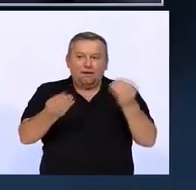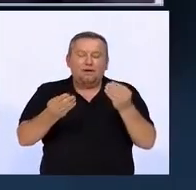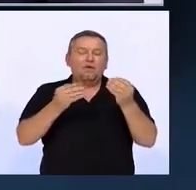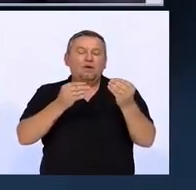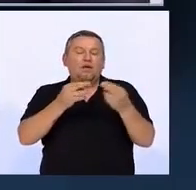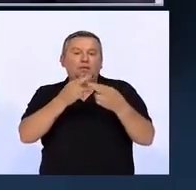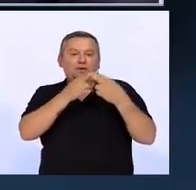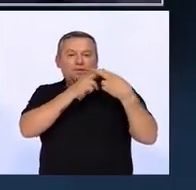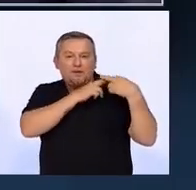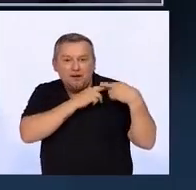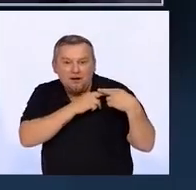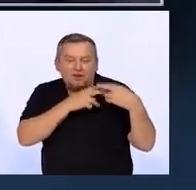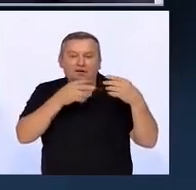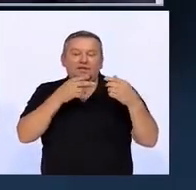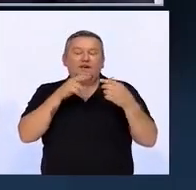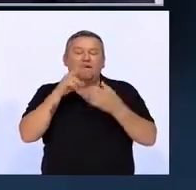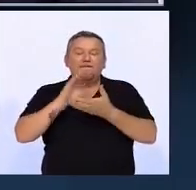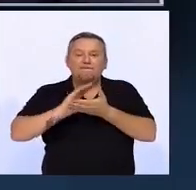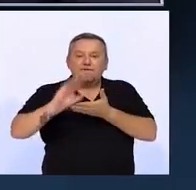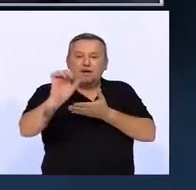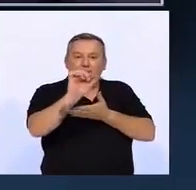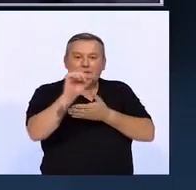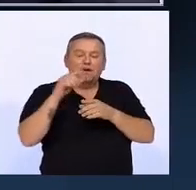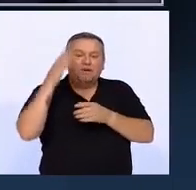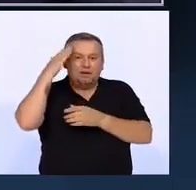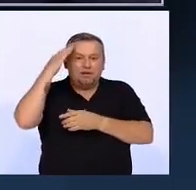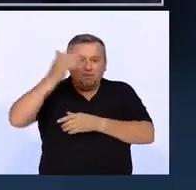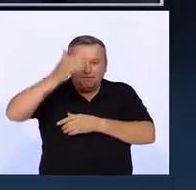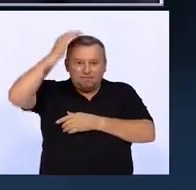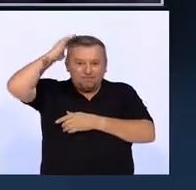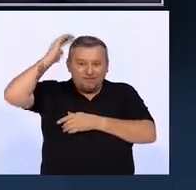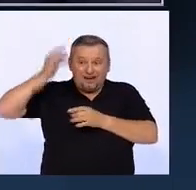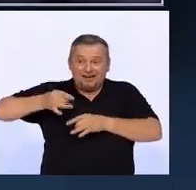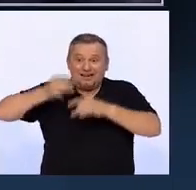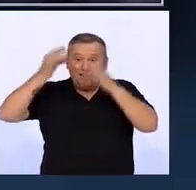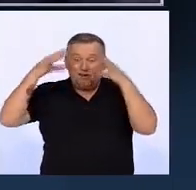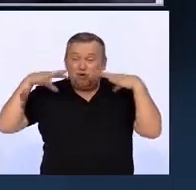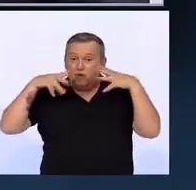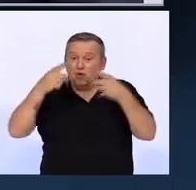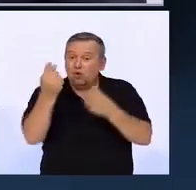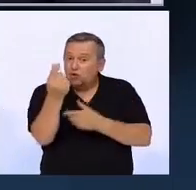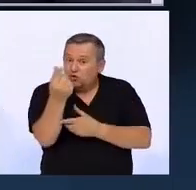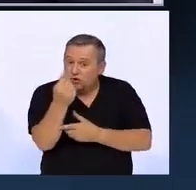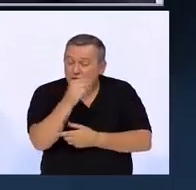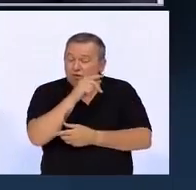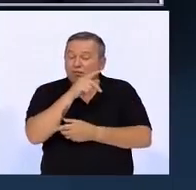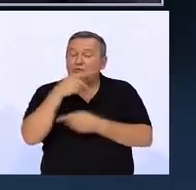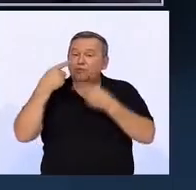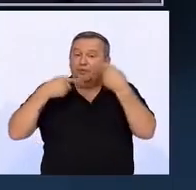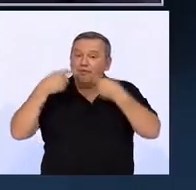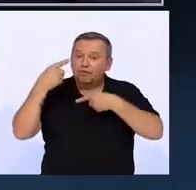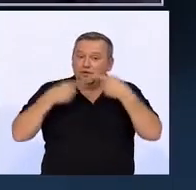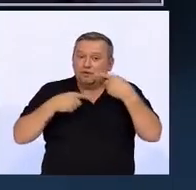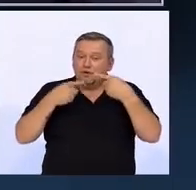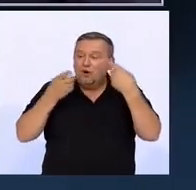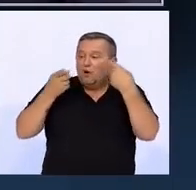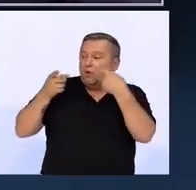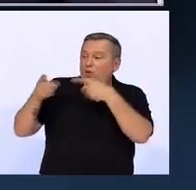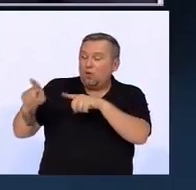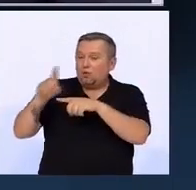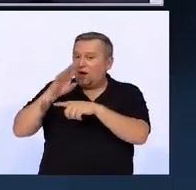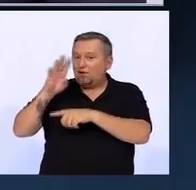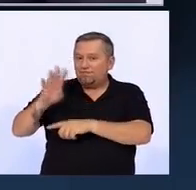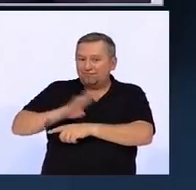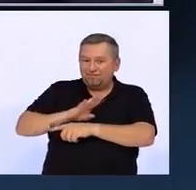cargos, verbas. A gente sabe que o presidente Temer gastou todo o seu capital político combatendo 2 denúncias no Congresso.